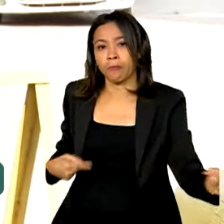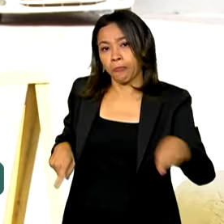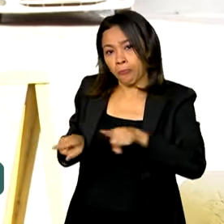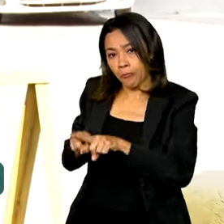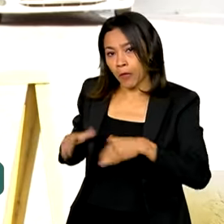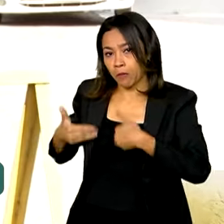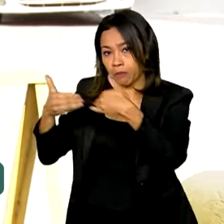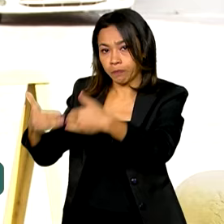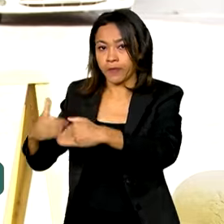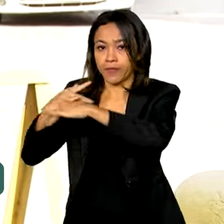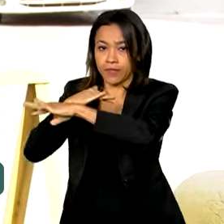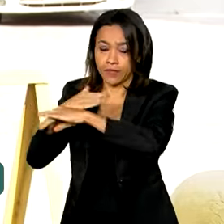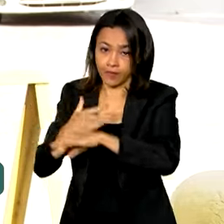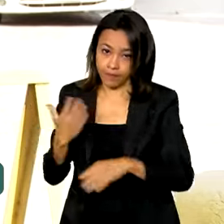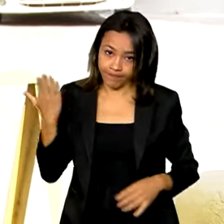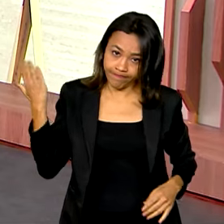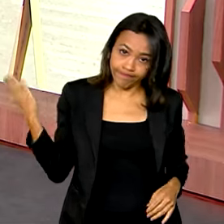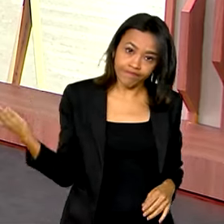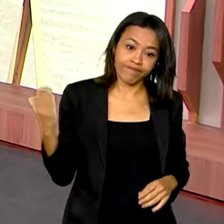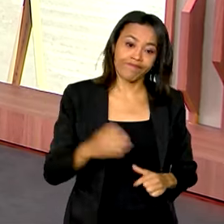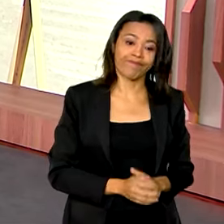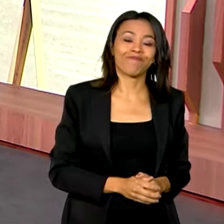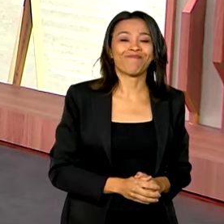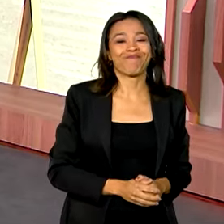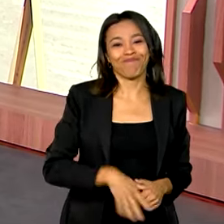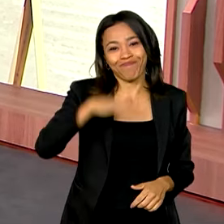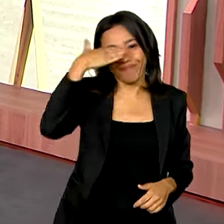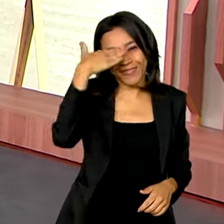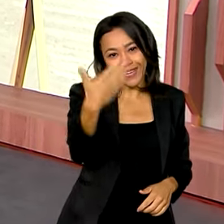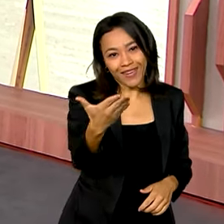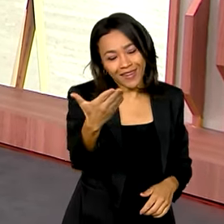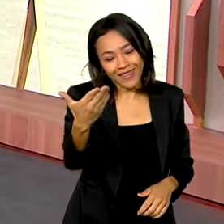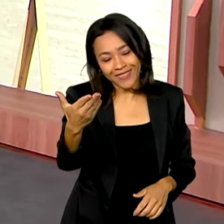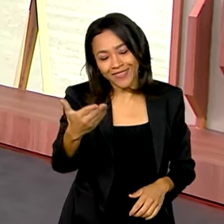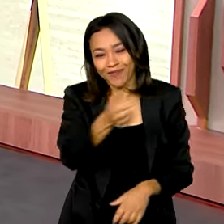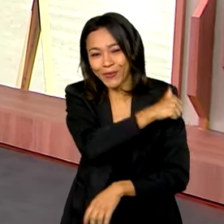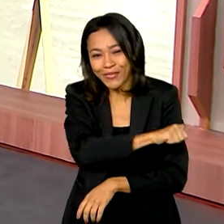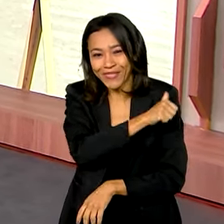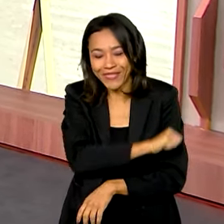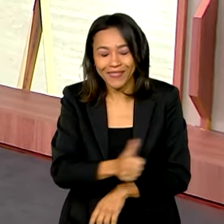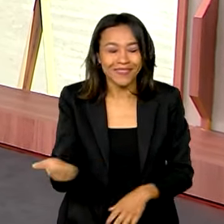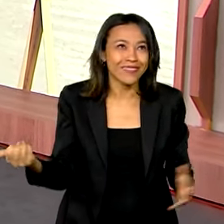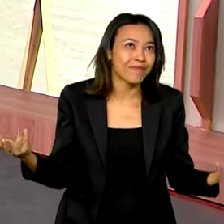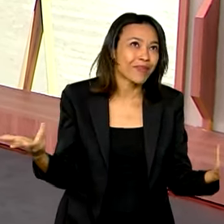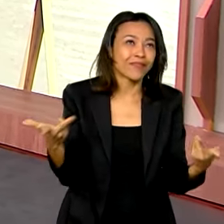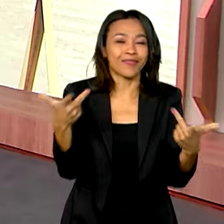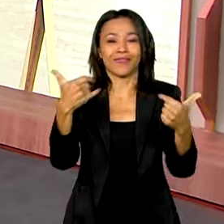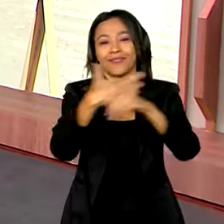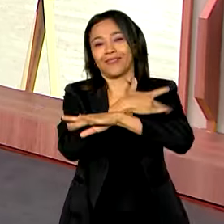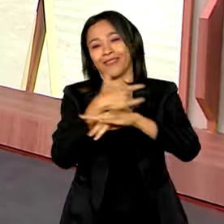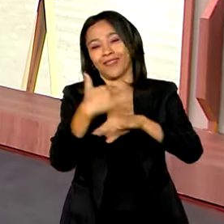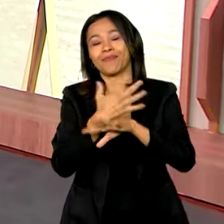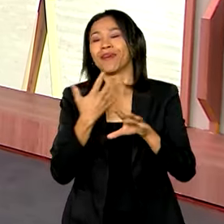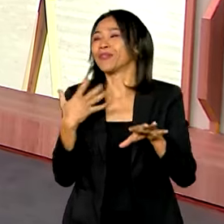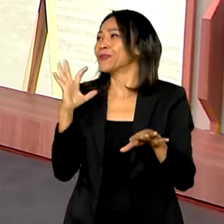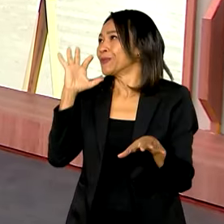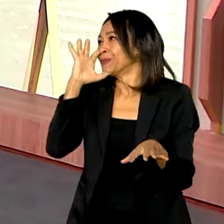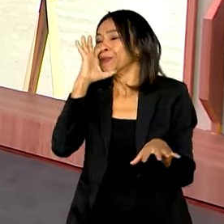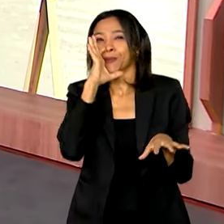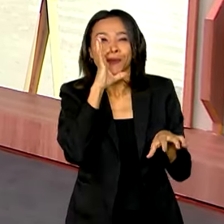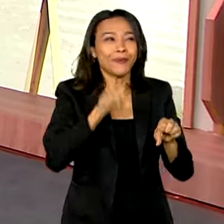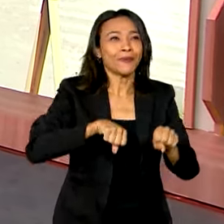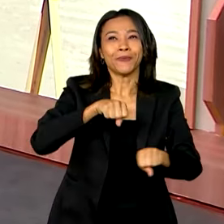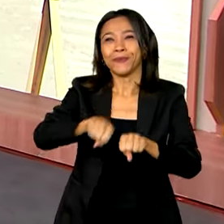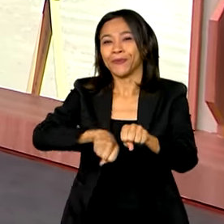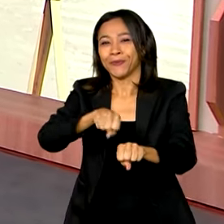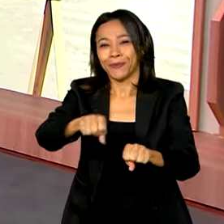das Cidades. Karine, a gente volta com você. Joia, Alessandra, obrigada. E o Rio de Janeiro, que é uma cidade maravilhosa para fazer um belo passeio de